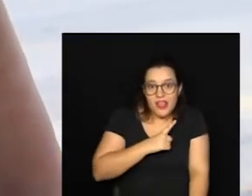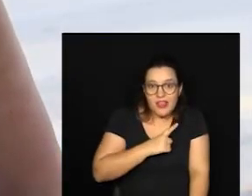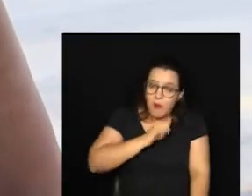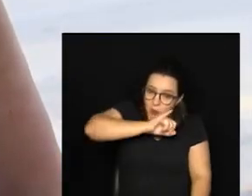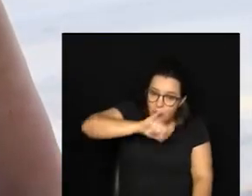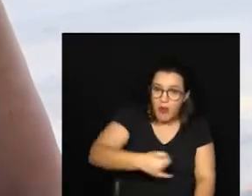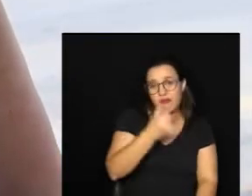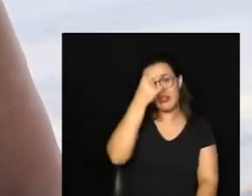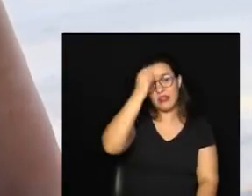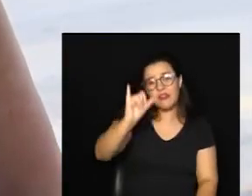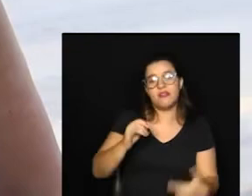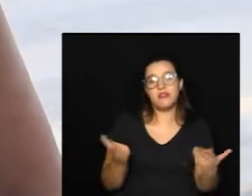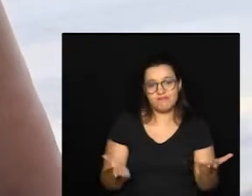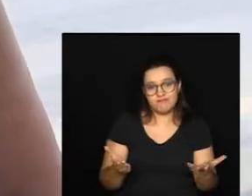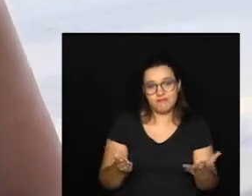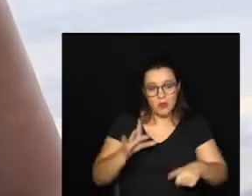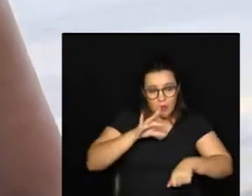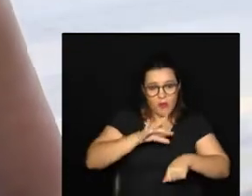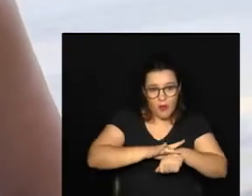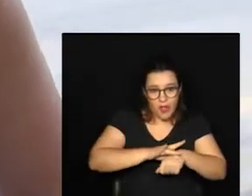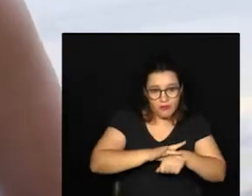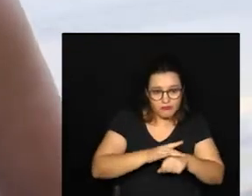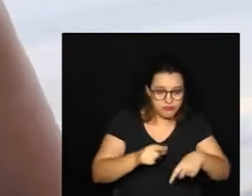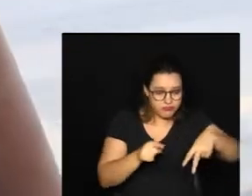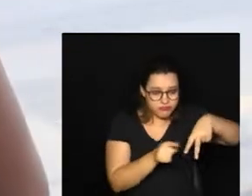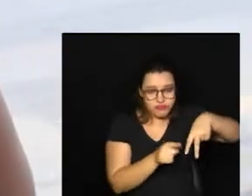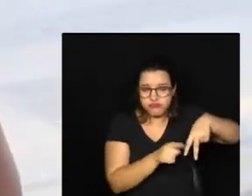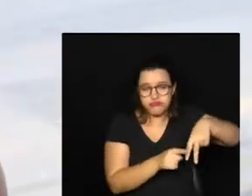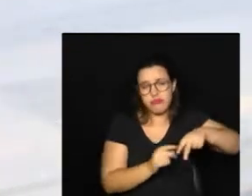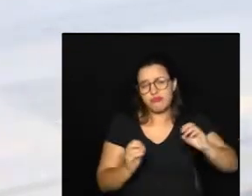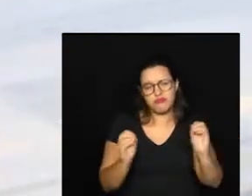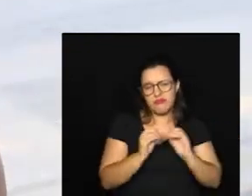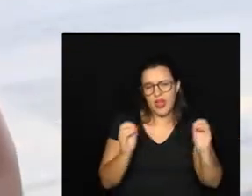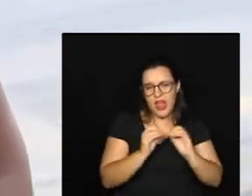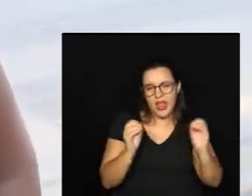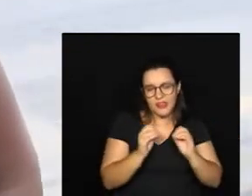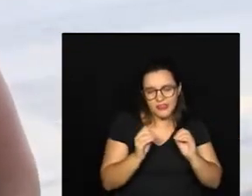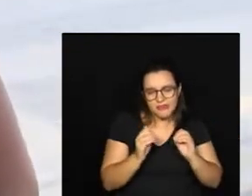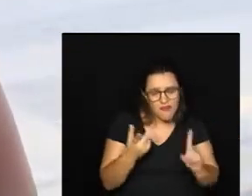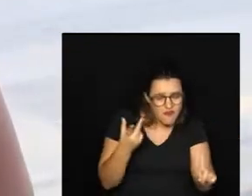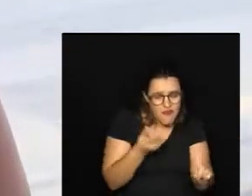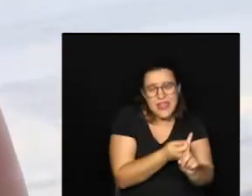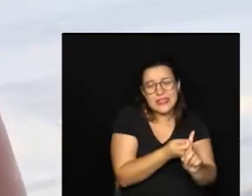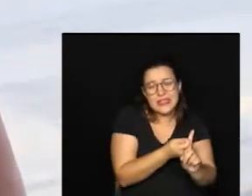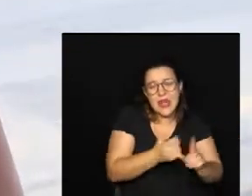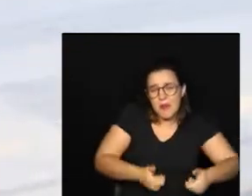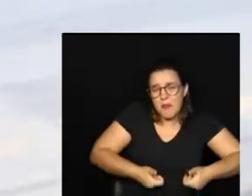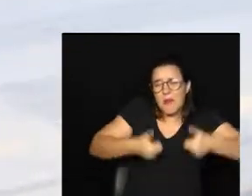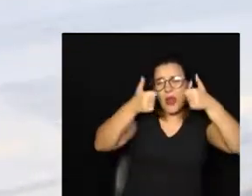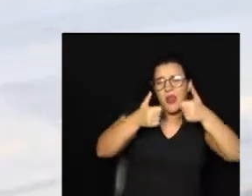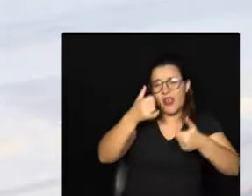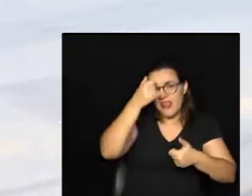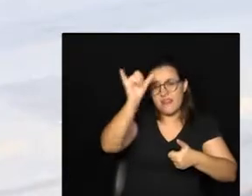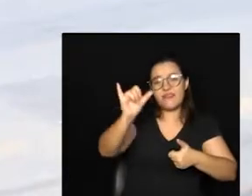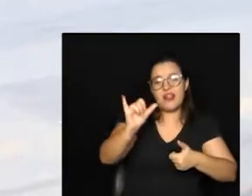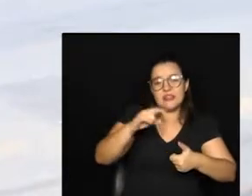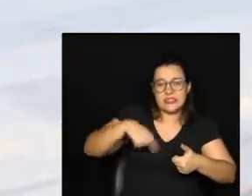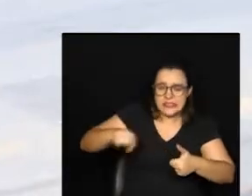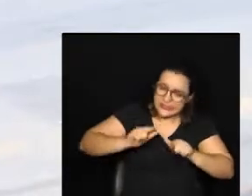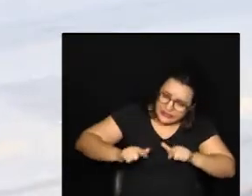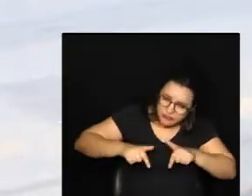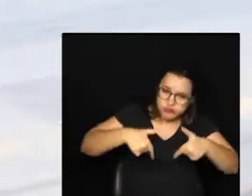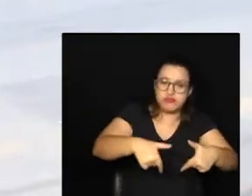prevenir contra essa doença. A vacina é a melhor forma de prevenir a doença e de combater ela,